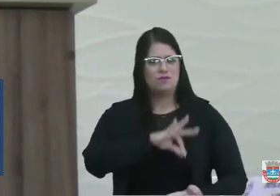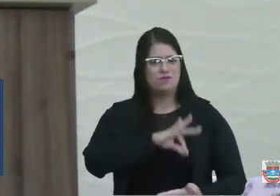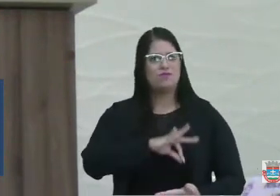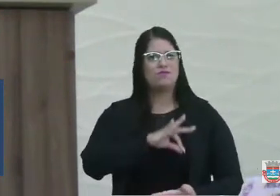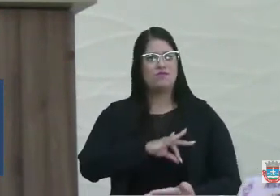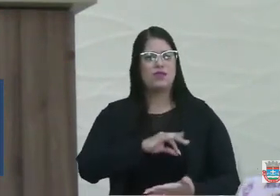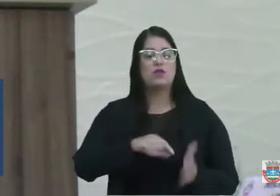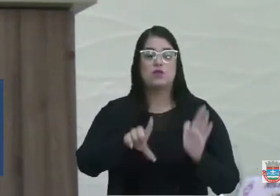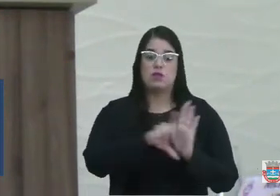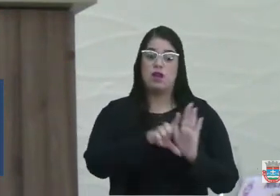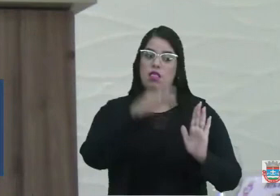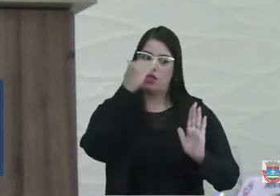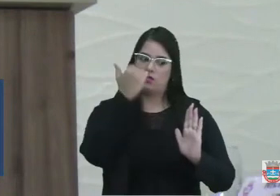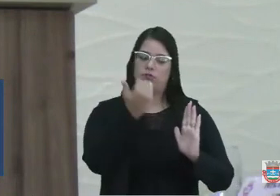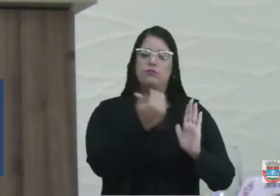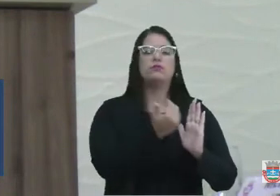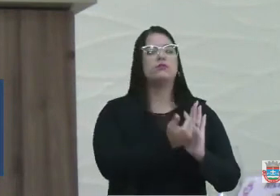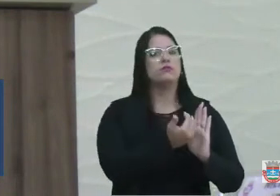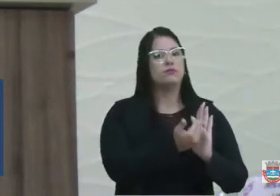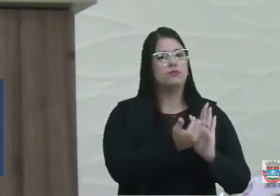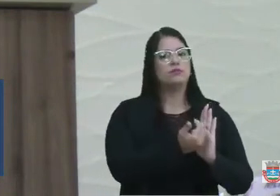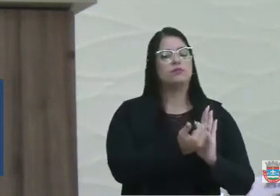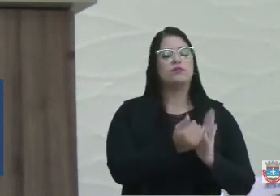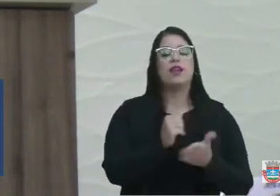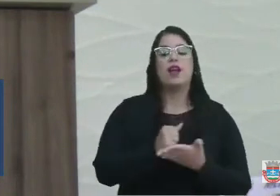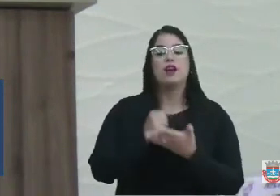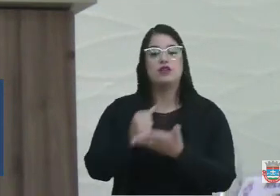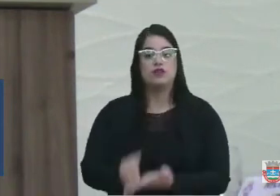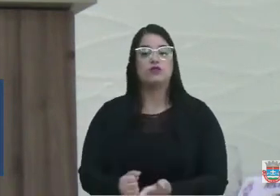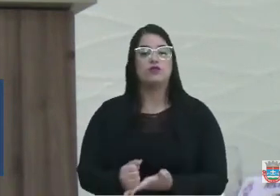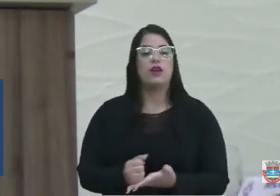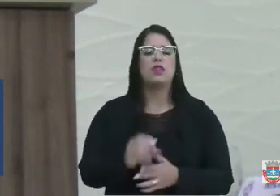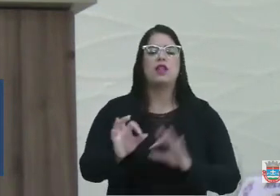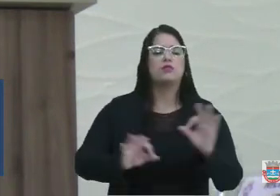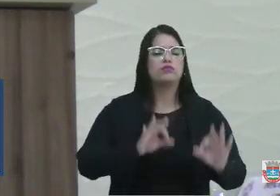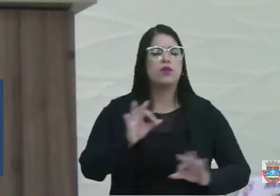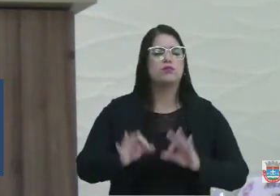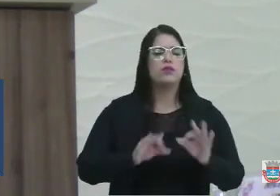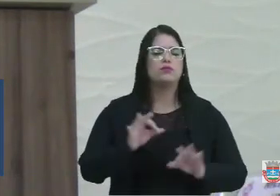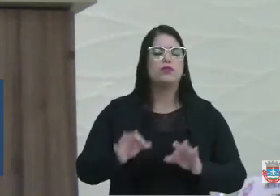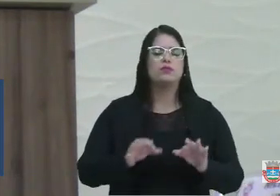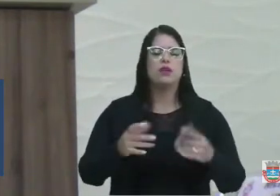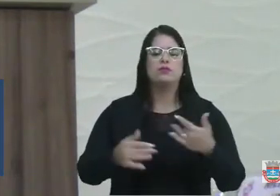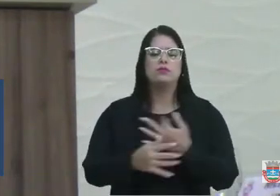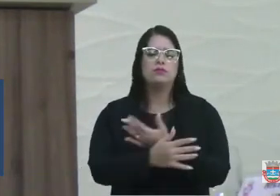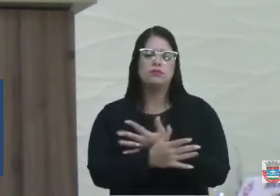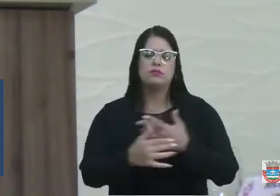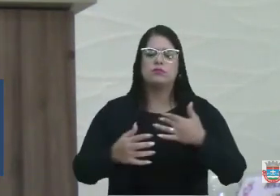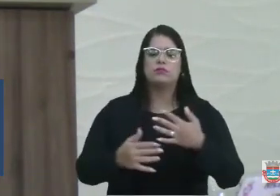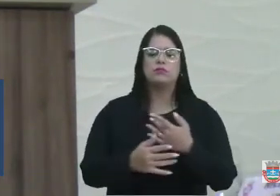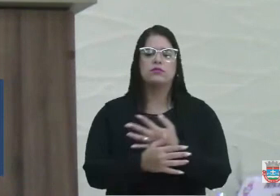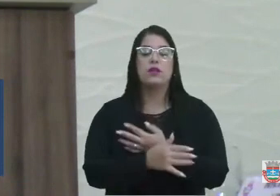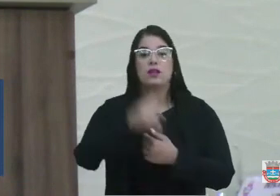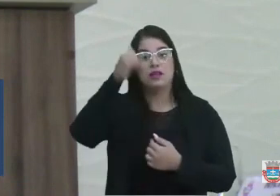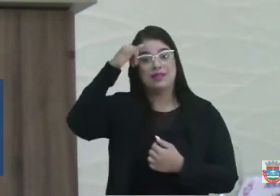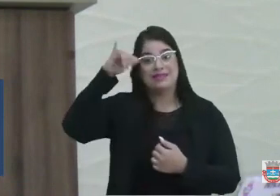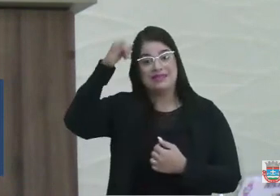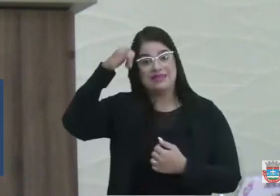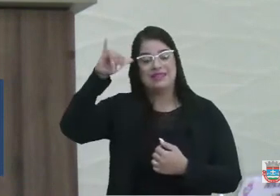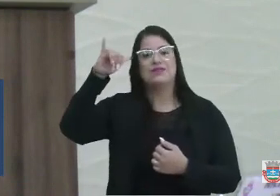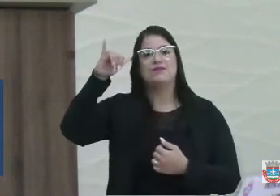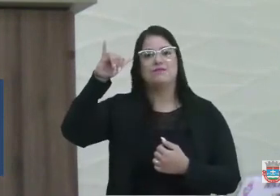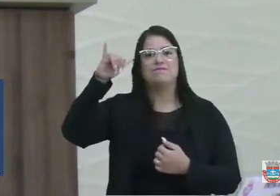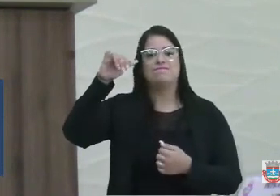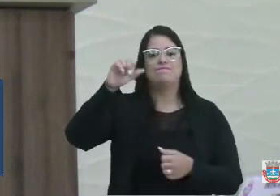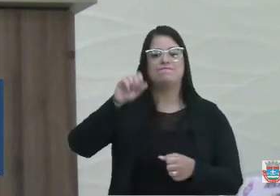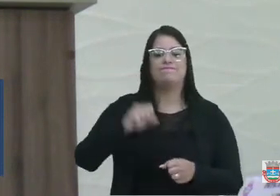eles fazerem. Auxílio no controle de trânsito e prevenção de acidente no momento, após os eventos da cidade,